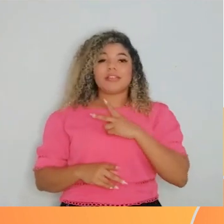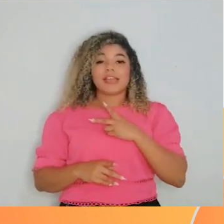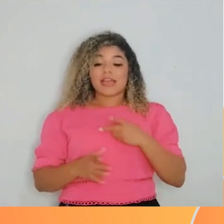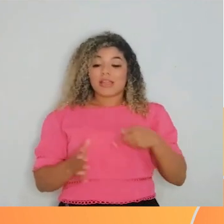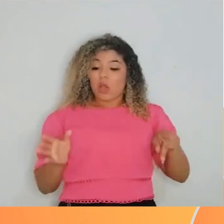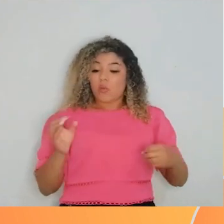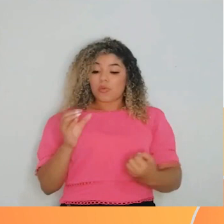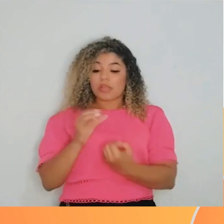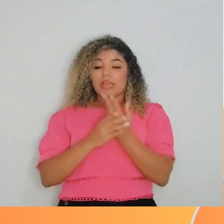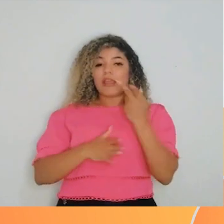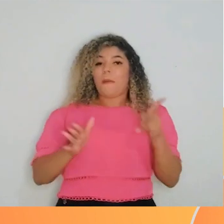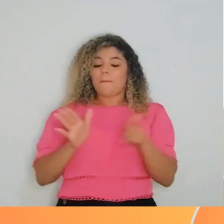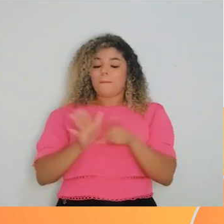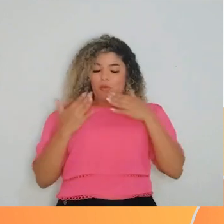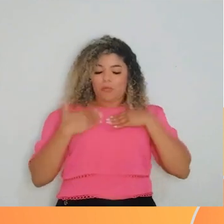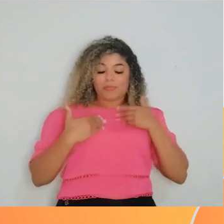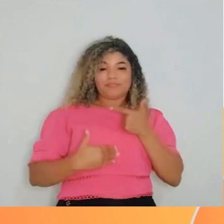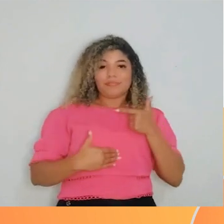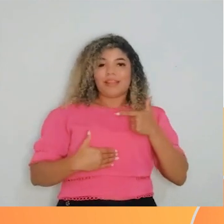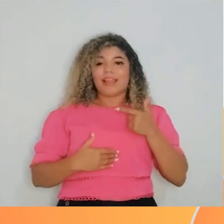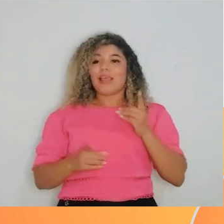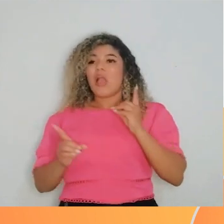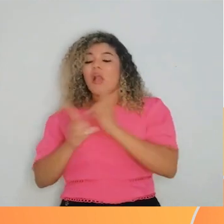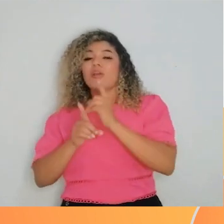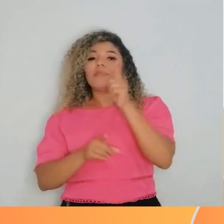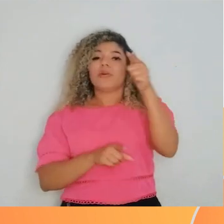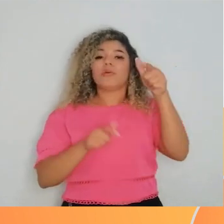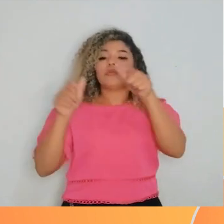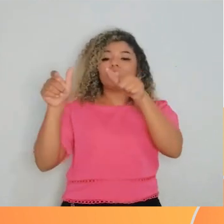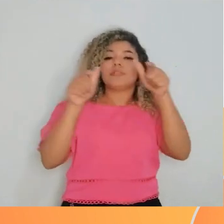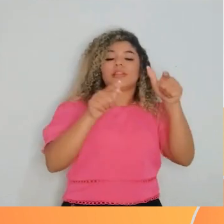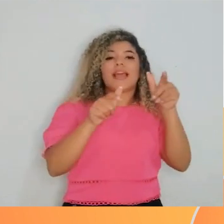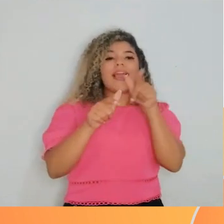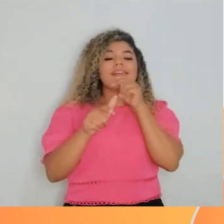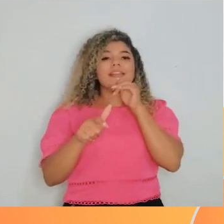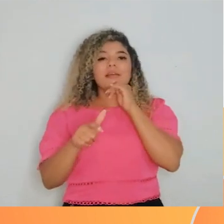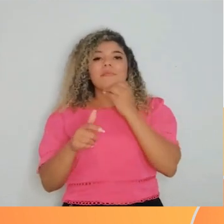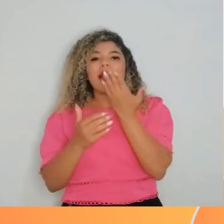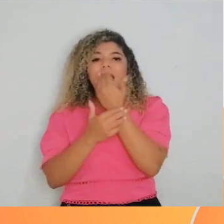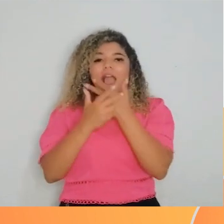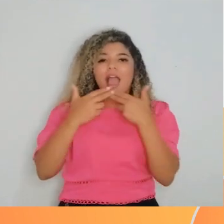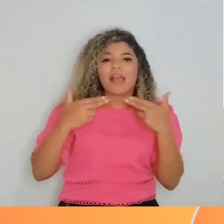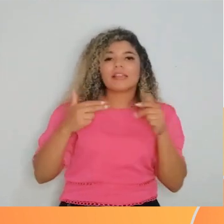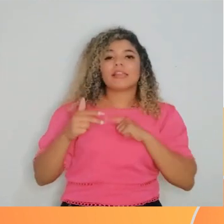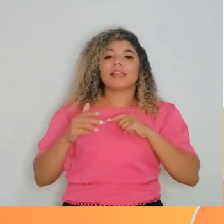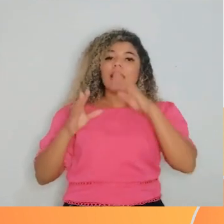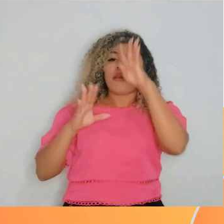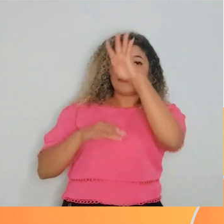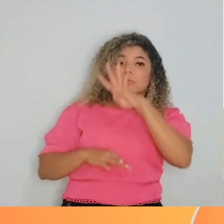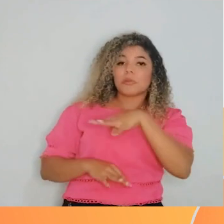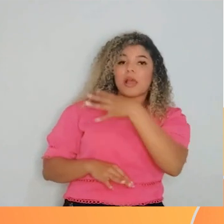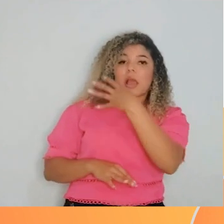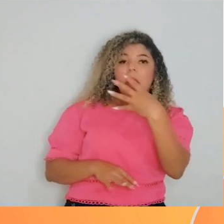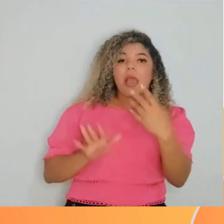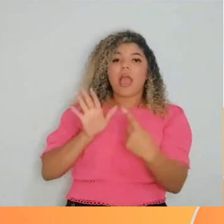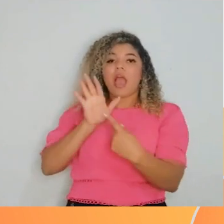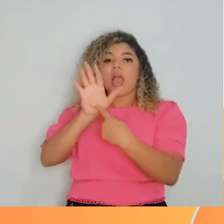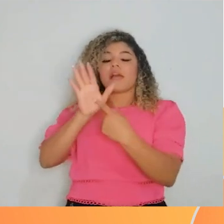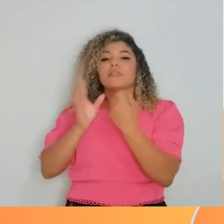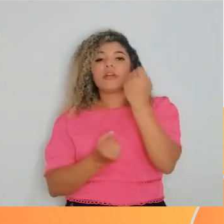ser produzidas pelo nosso corpo. Os sais minerais são encontrados em diversos alimentos. Aqui nós temos uma tabela que